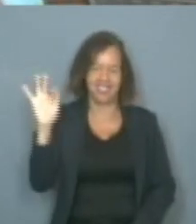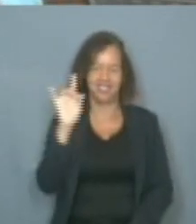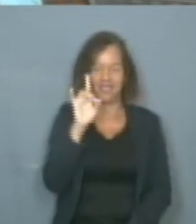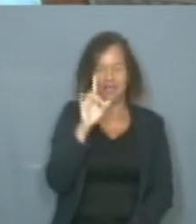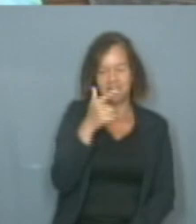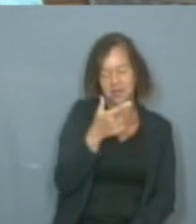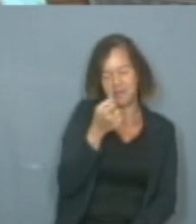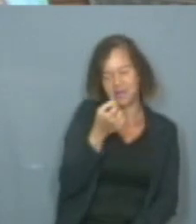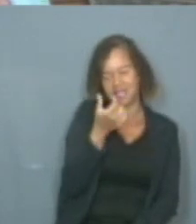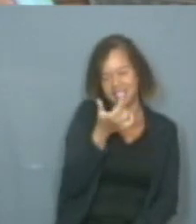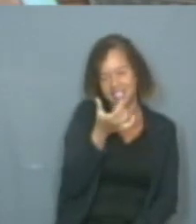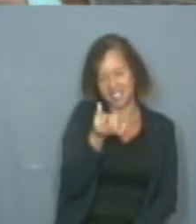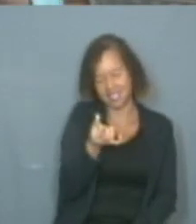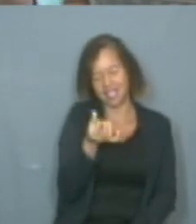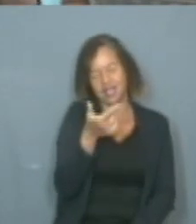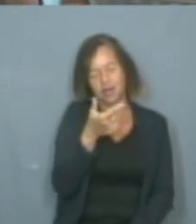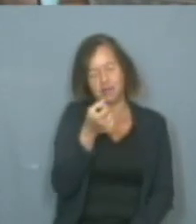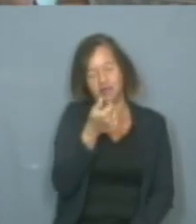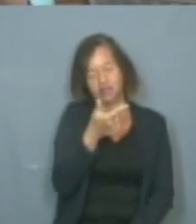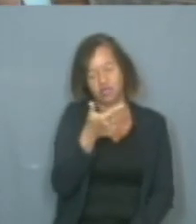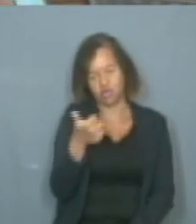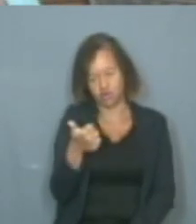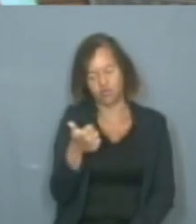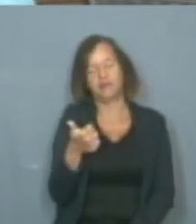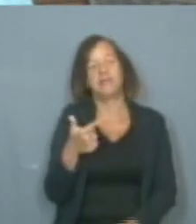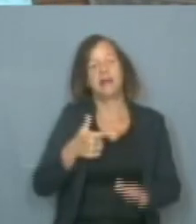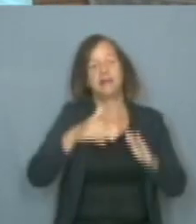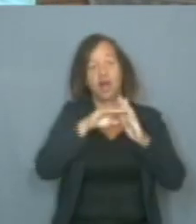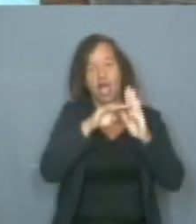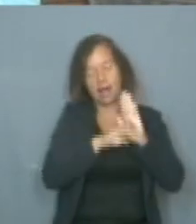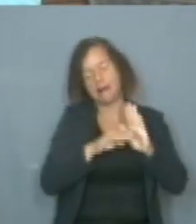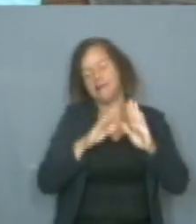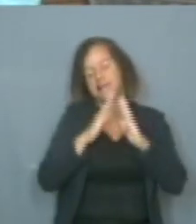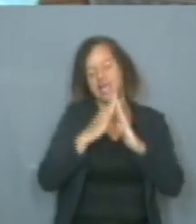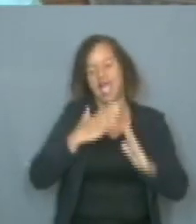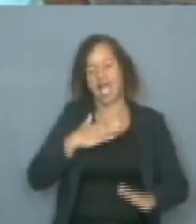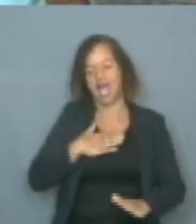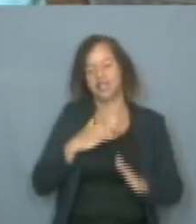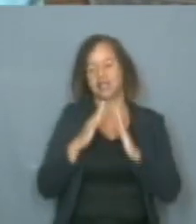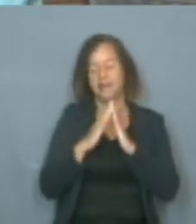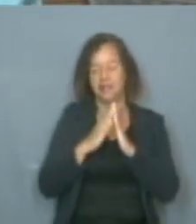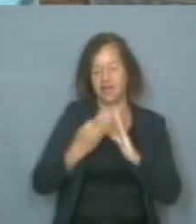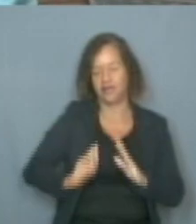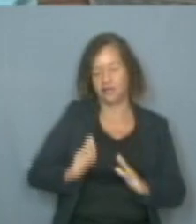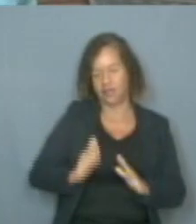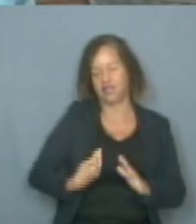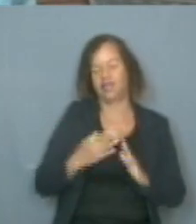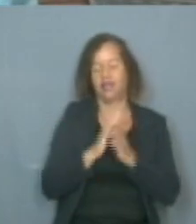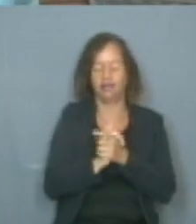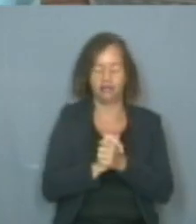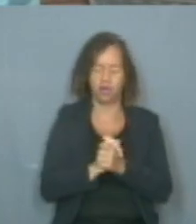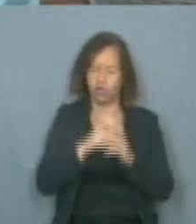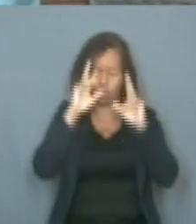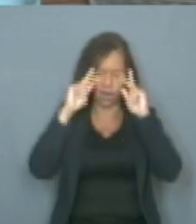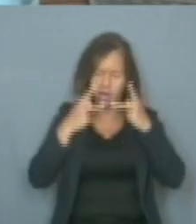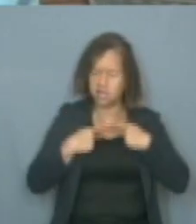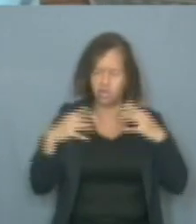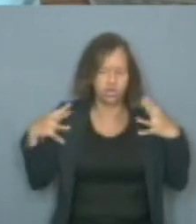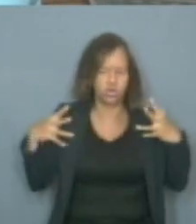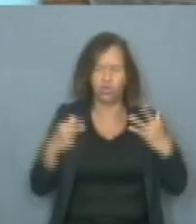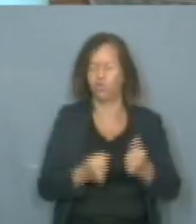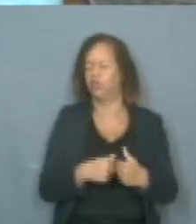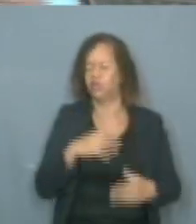16 de julho de 2021, dispõe sobre o programa Minha Casa Minha Vida, que também reconheceu. Pronto, todo mundo reconheceu, todo mundo